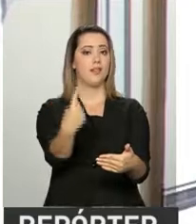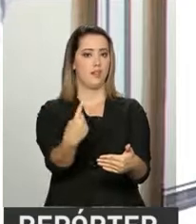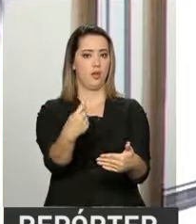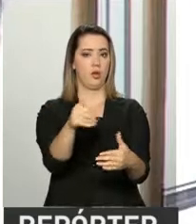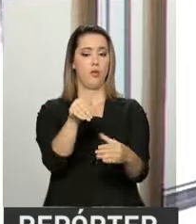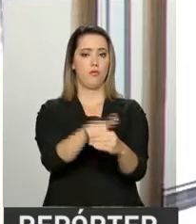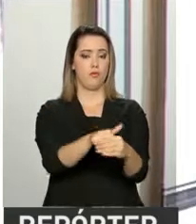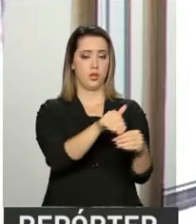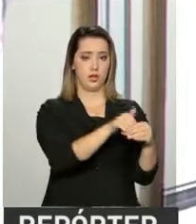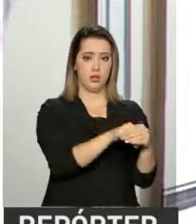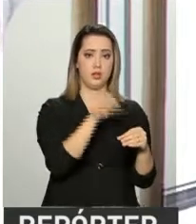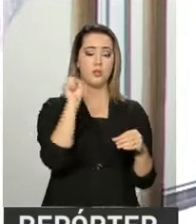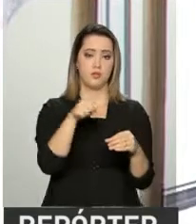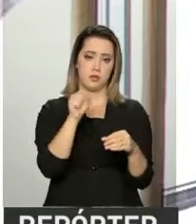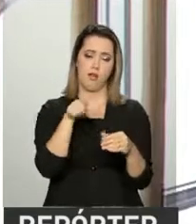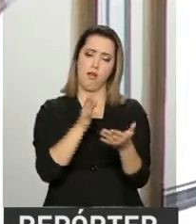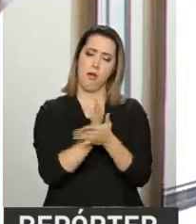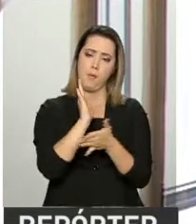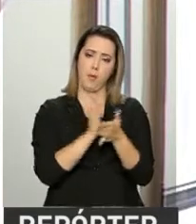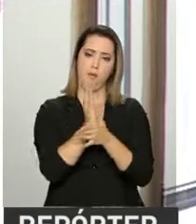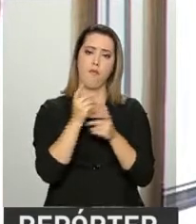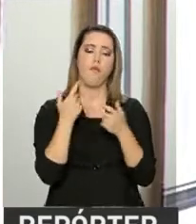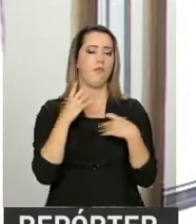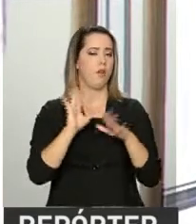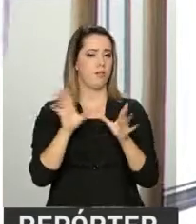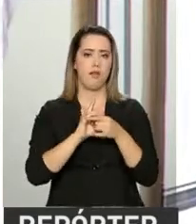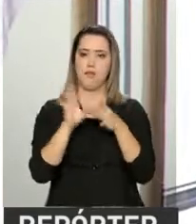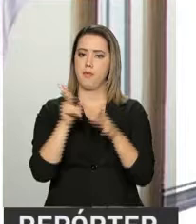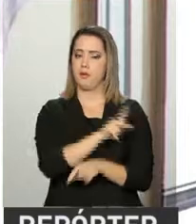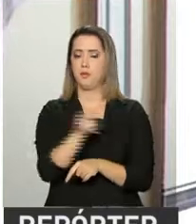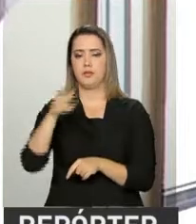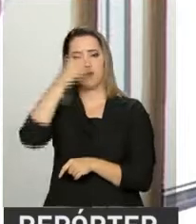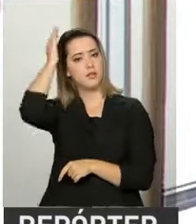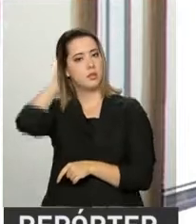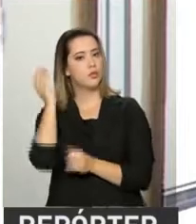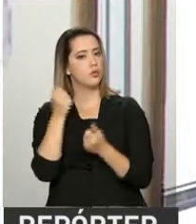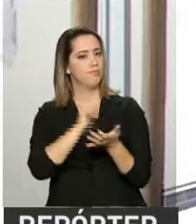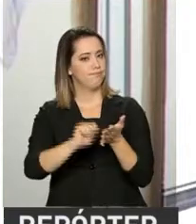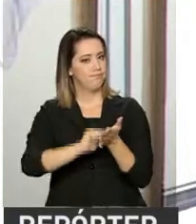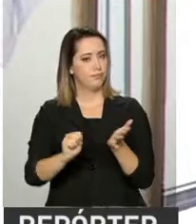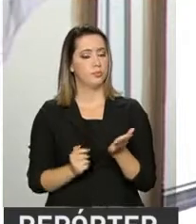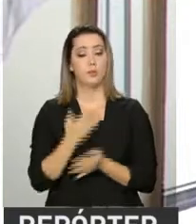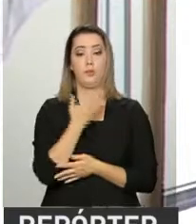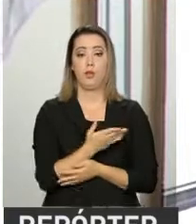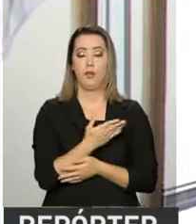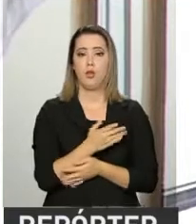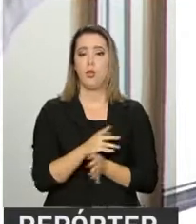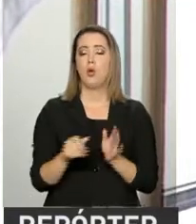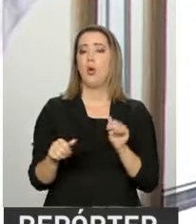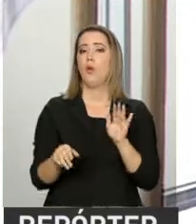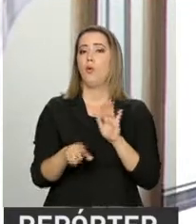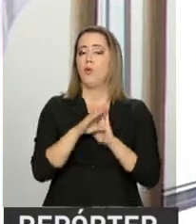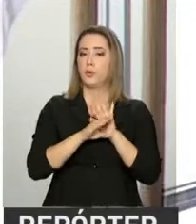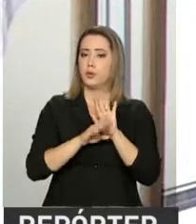a favor do projeto, ele é aprovado e segue para sanção presidencial. O projeto de lei, ele altera mais